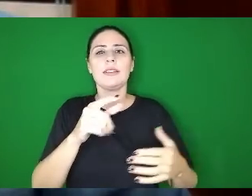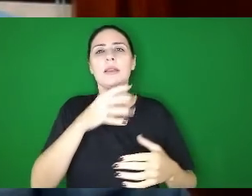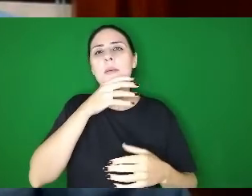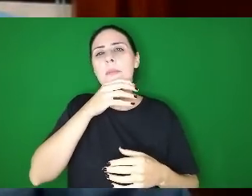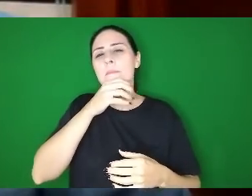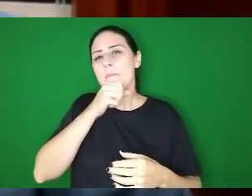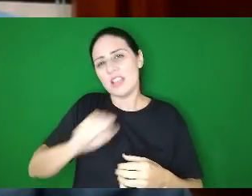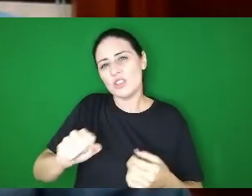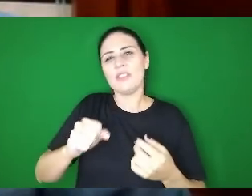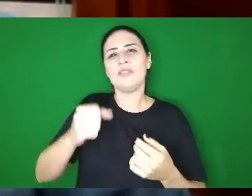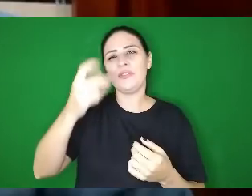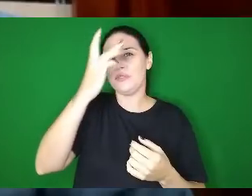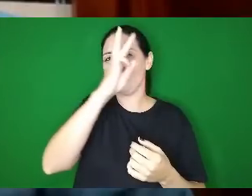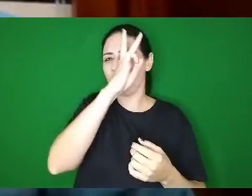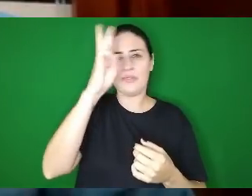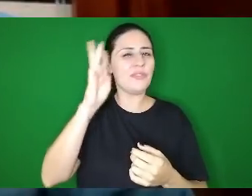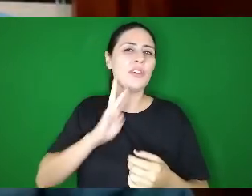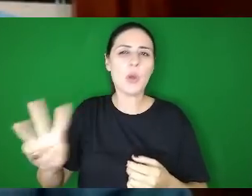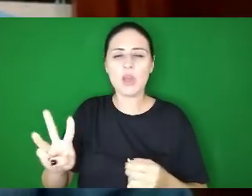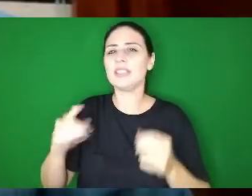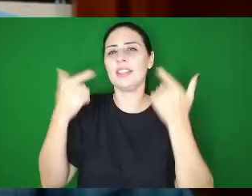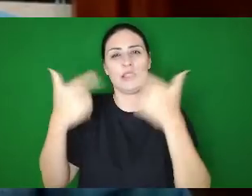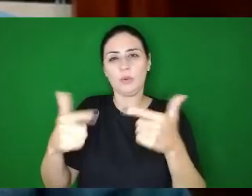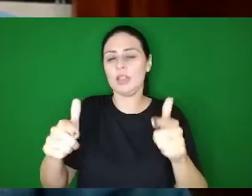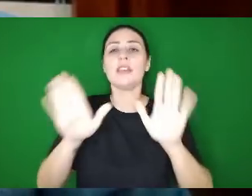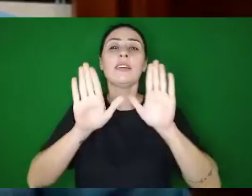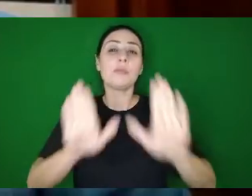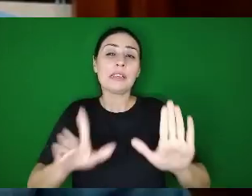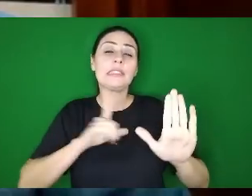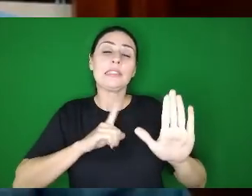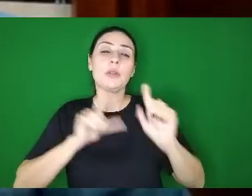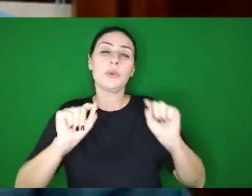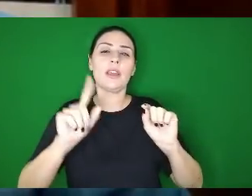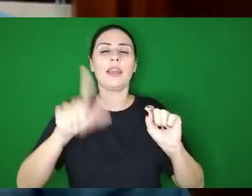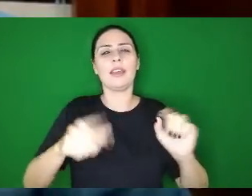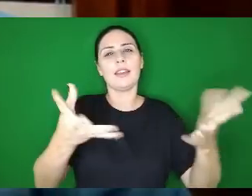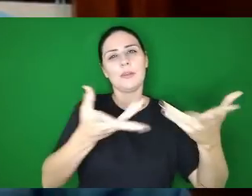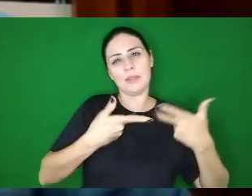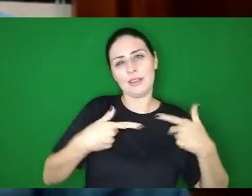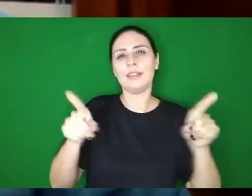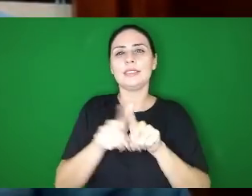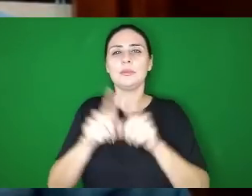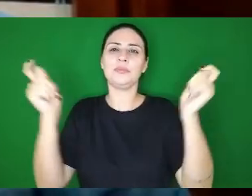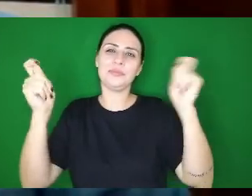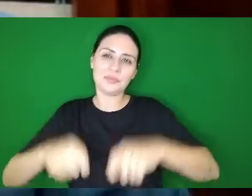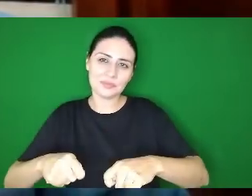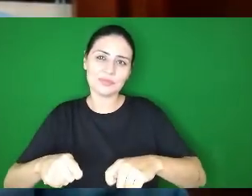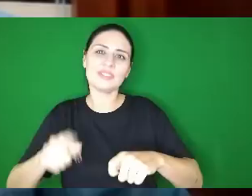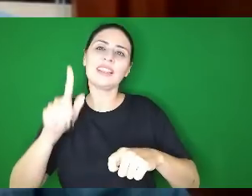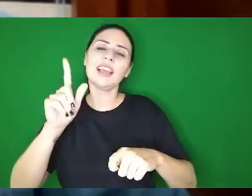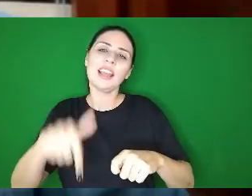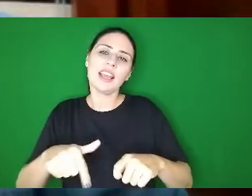não tem nenhum autor assim. No entanto, ela traz a questão das habilidades e competências, que